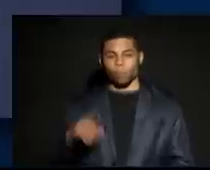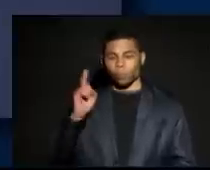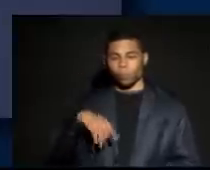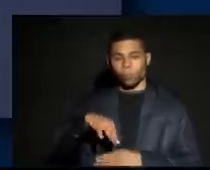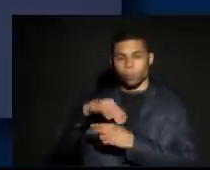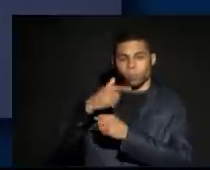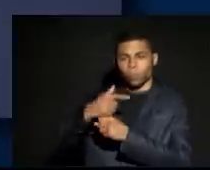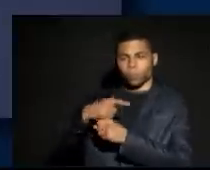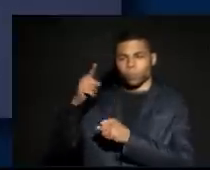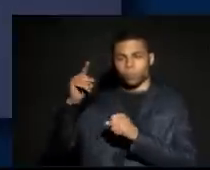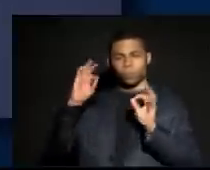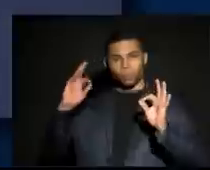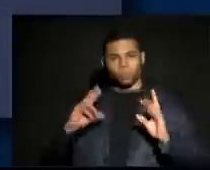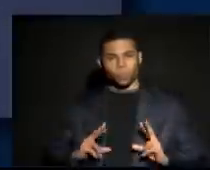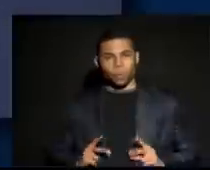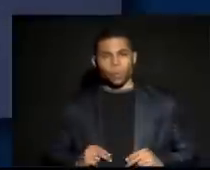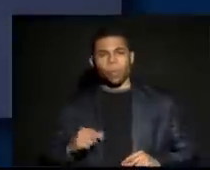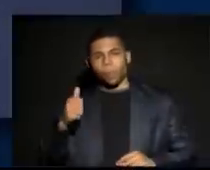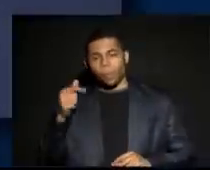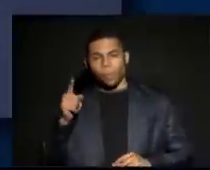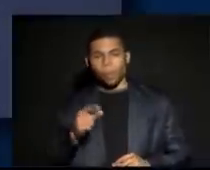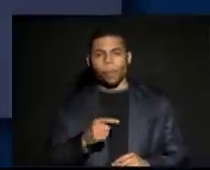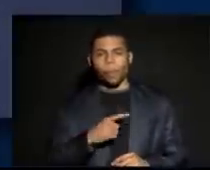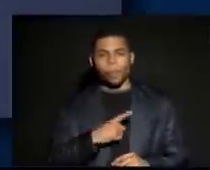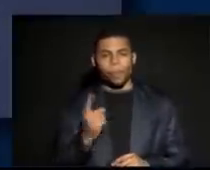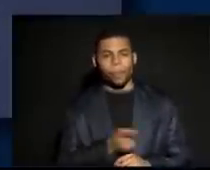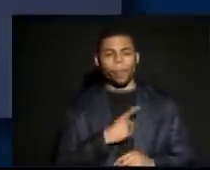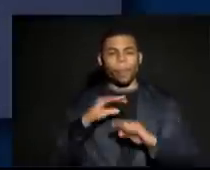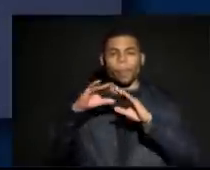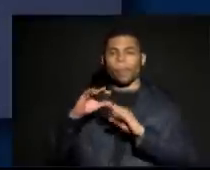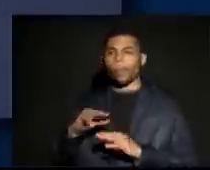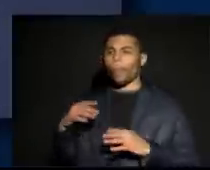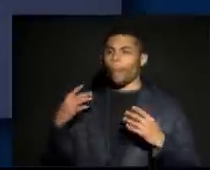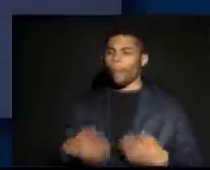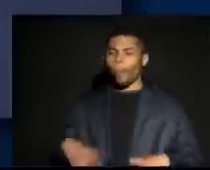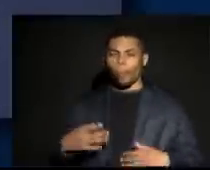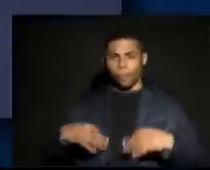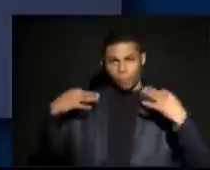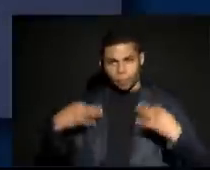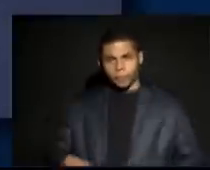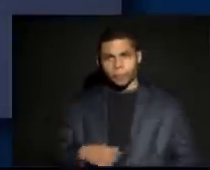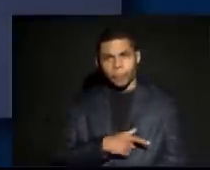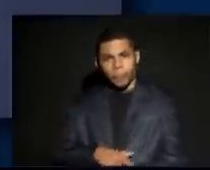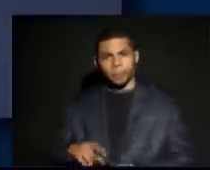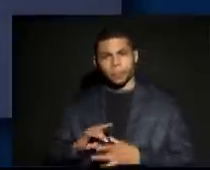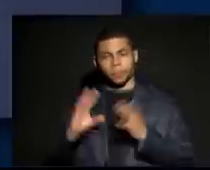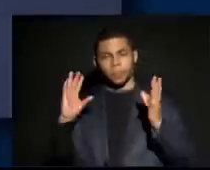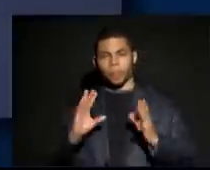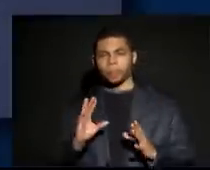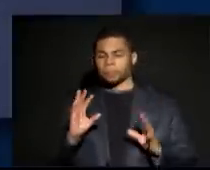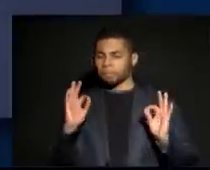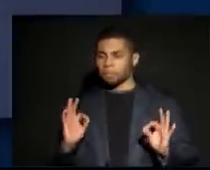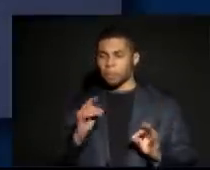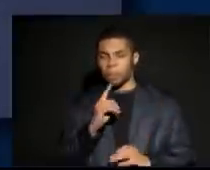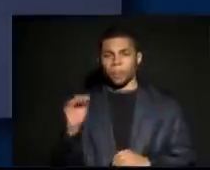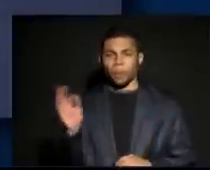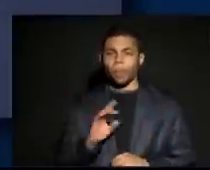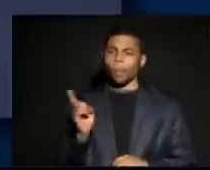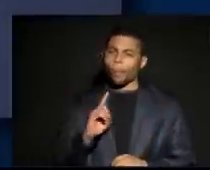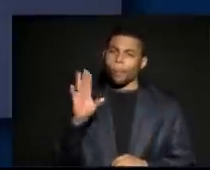meritocrática de um certo modo né ainda que não seja aquilo que a gente chama de Plenitude democrática Mas tem uma meritocracia